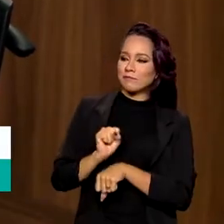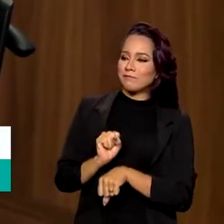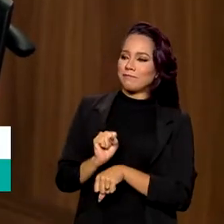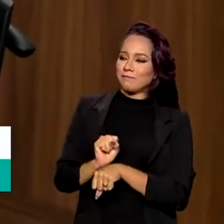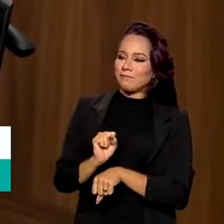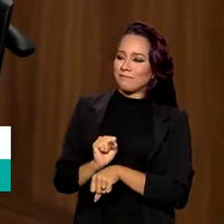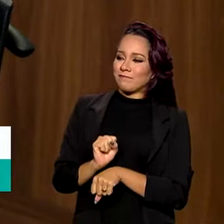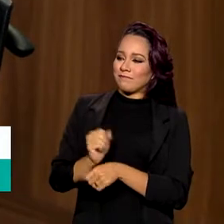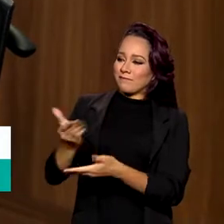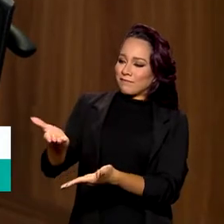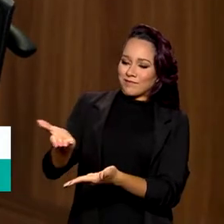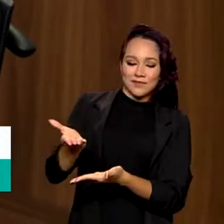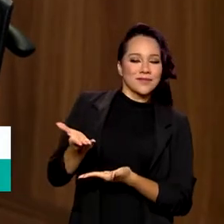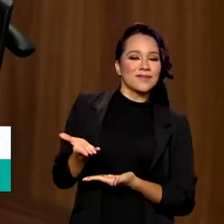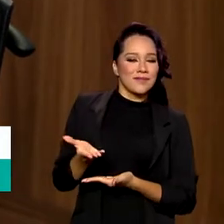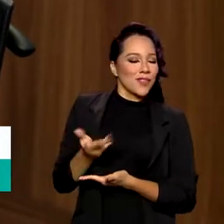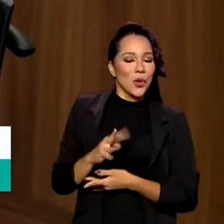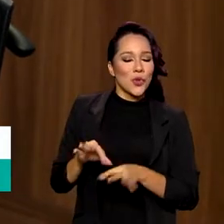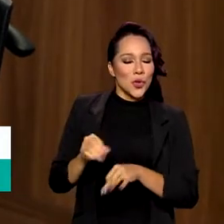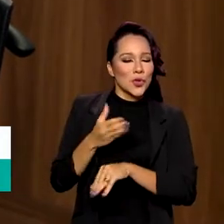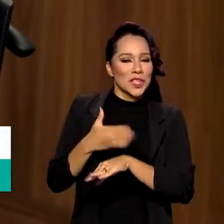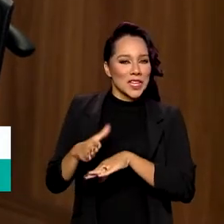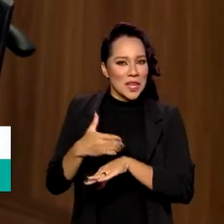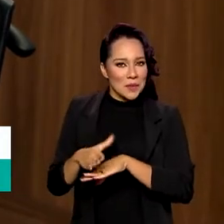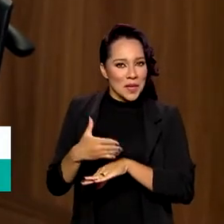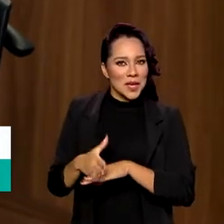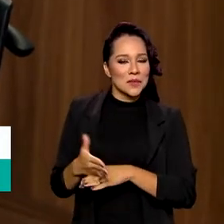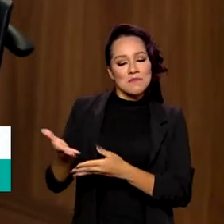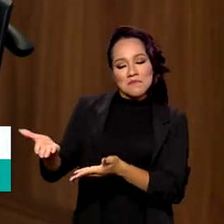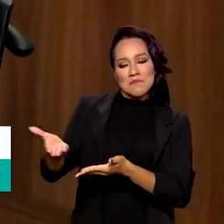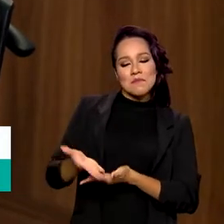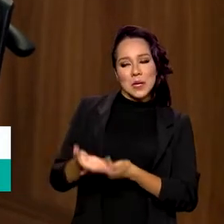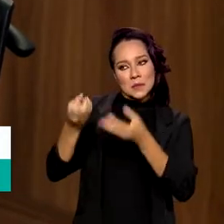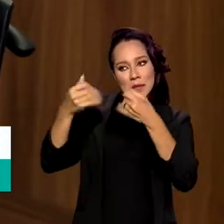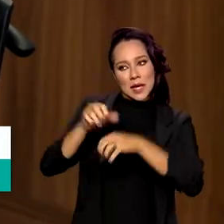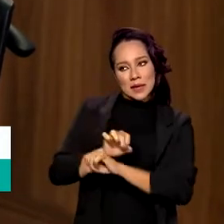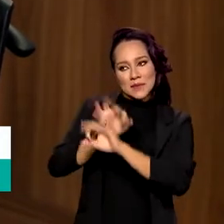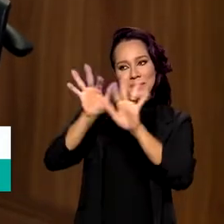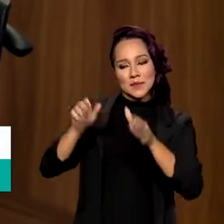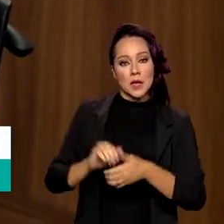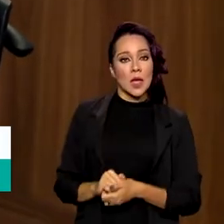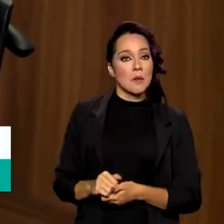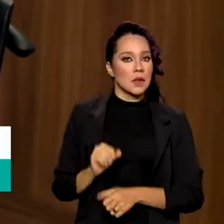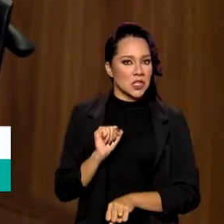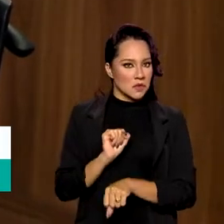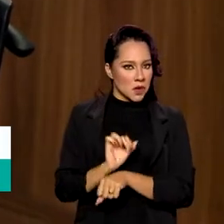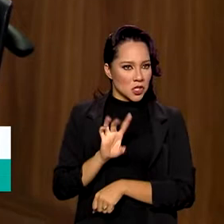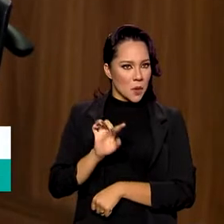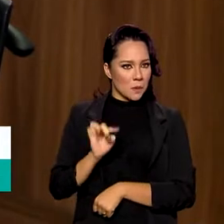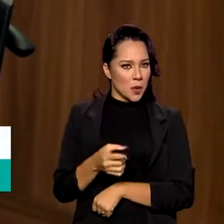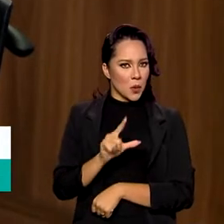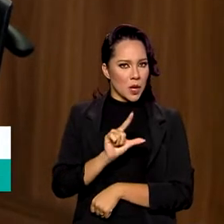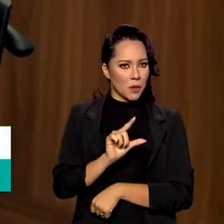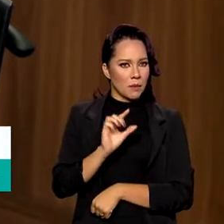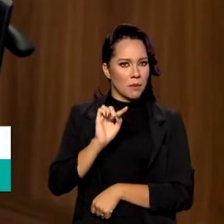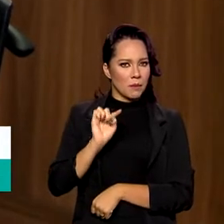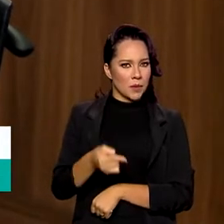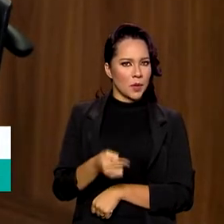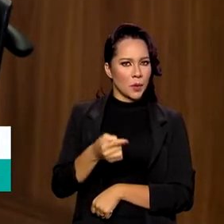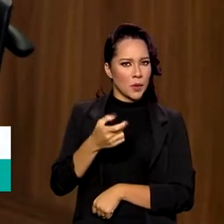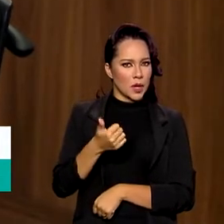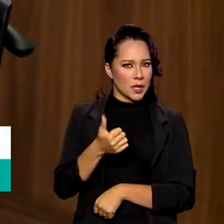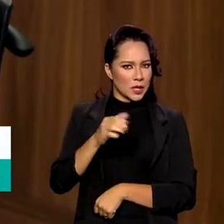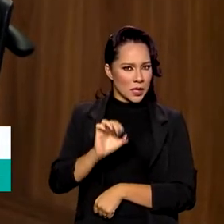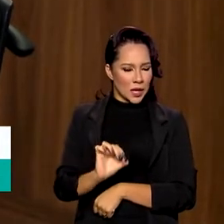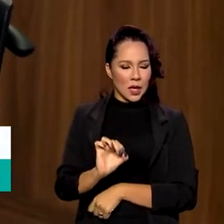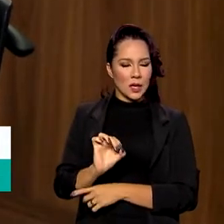com toda essa capacitação que a gente ofereceu para esclarecer Mas a gente não para nas mil e três agências toda a agência da